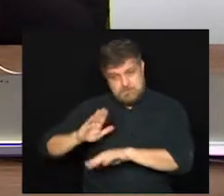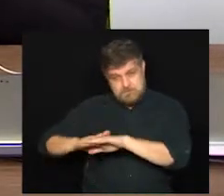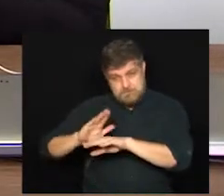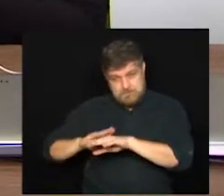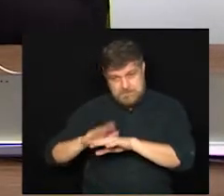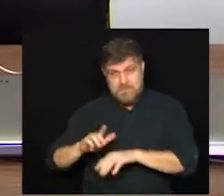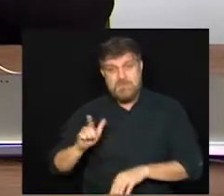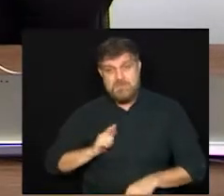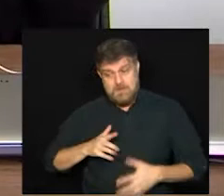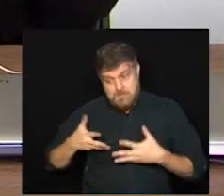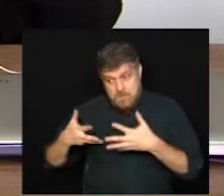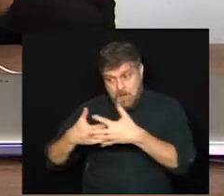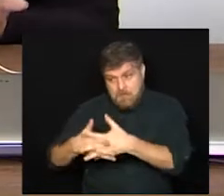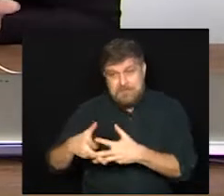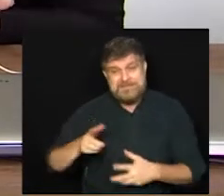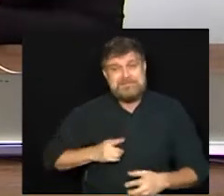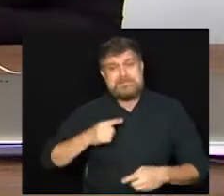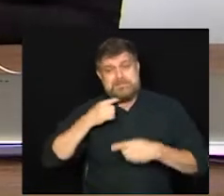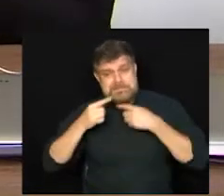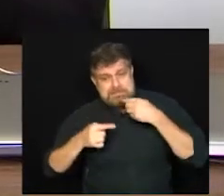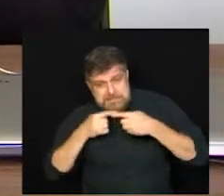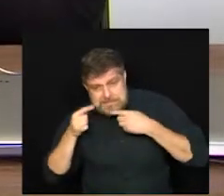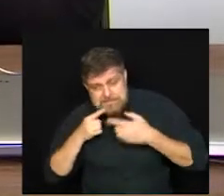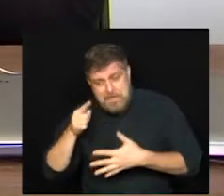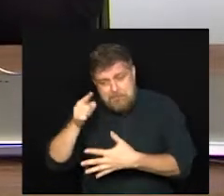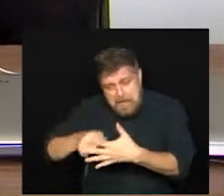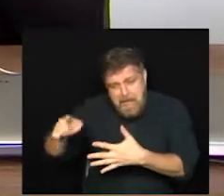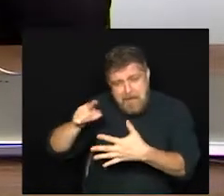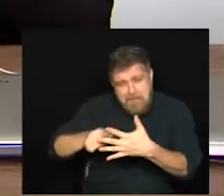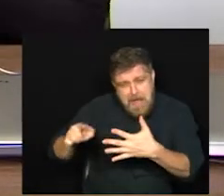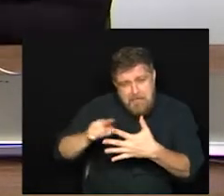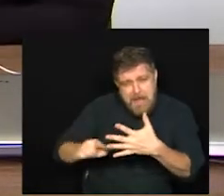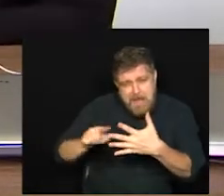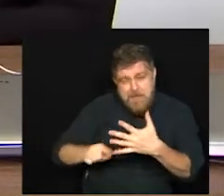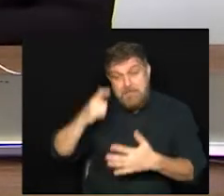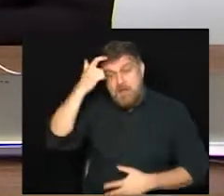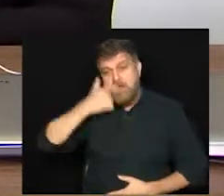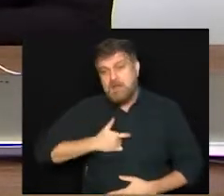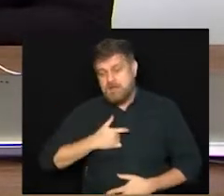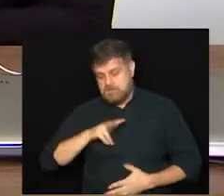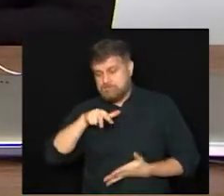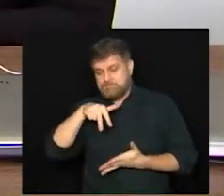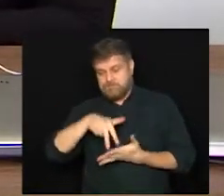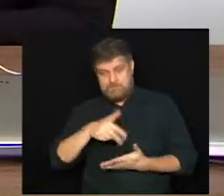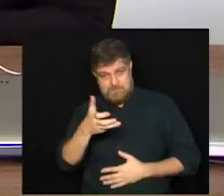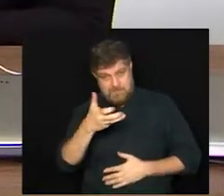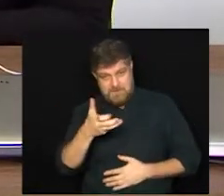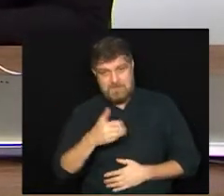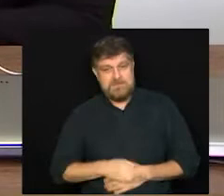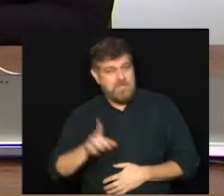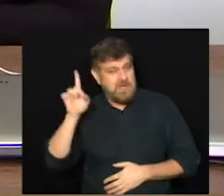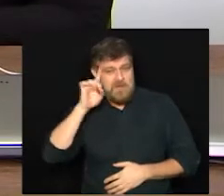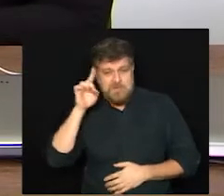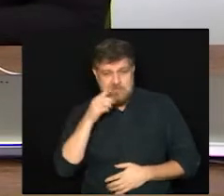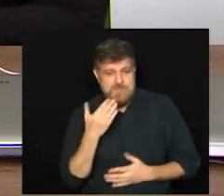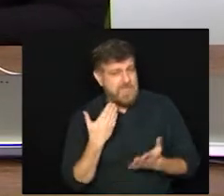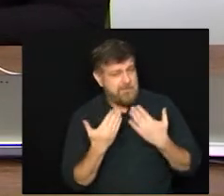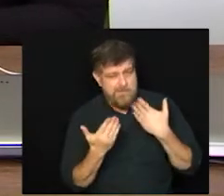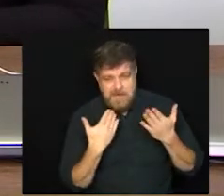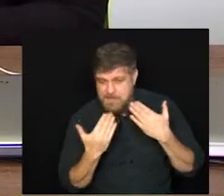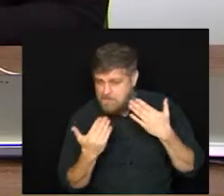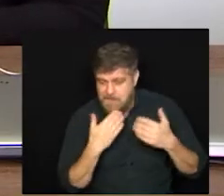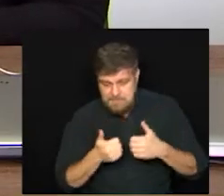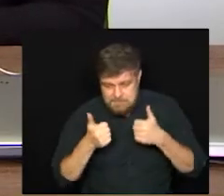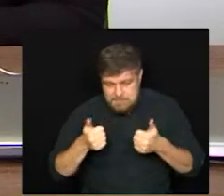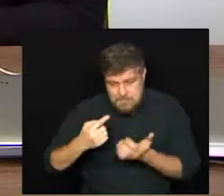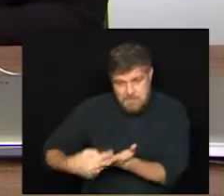amplo, é complexo, tem muitas outras situações, mas eu fico à disposição se vocês quiserem um dia fazer outro bate-papo. Tá bom,